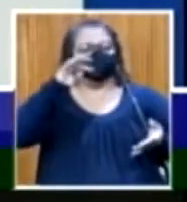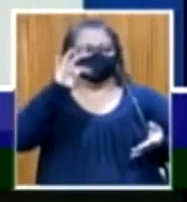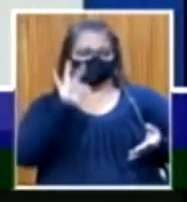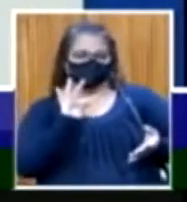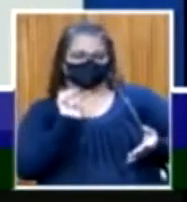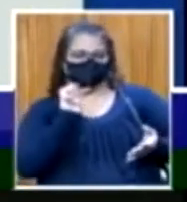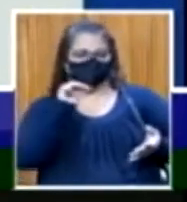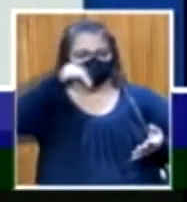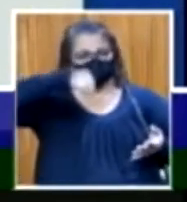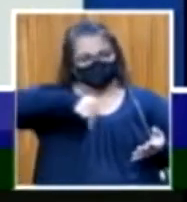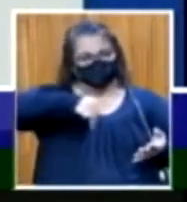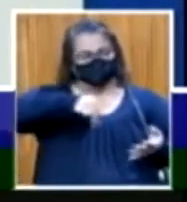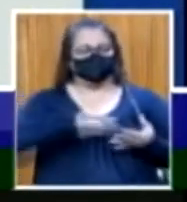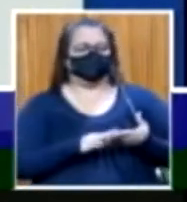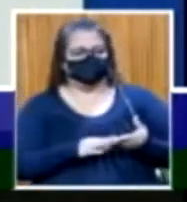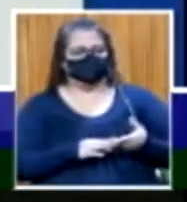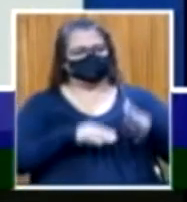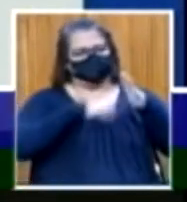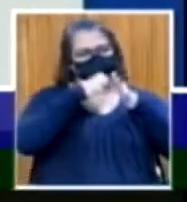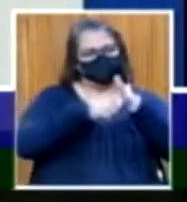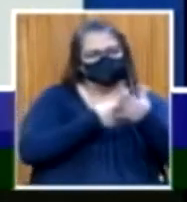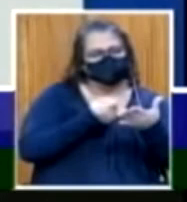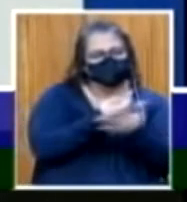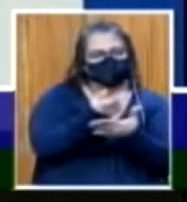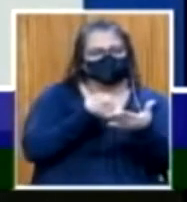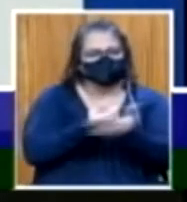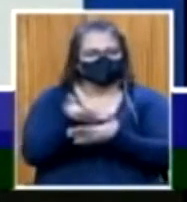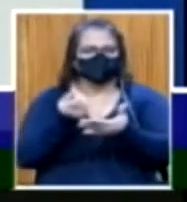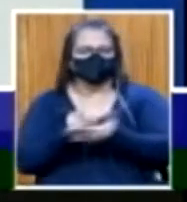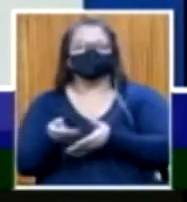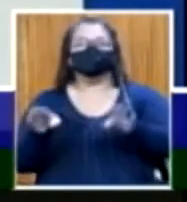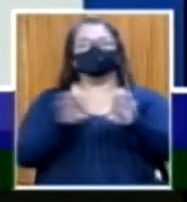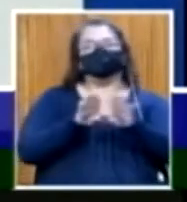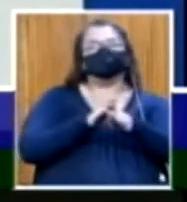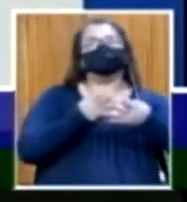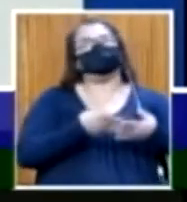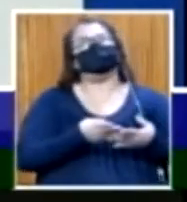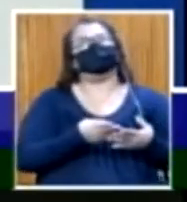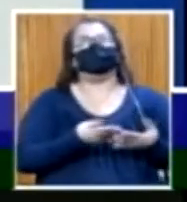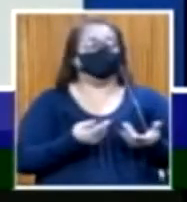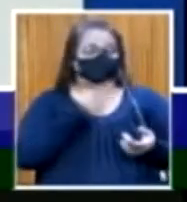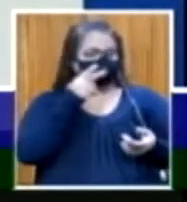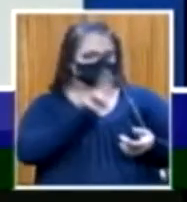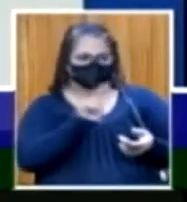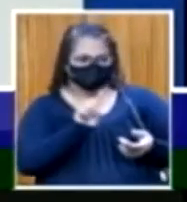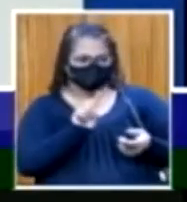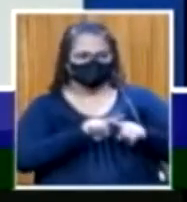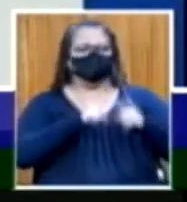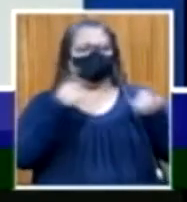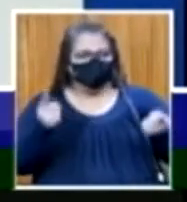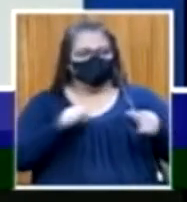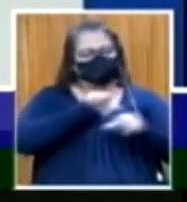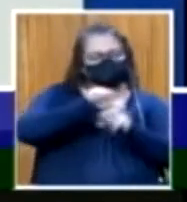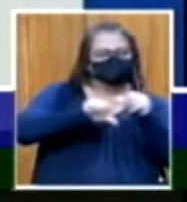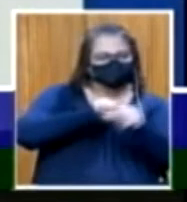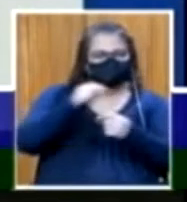de vendas de empresas, de compras parciais de empresas aqui, eu não vou citar nomes, mas negócios que movimentaram